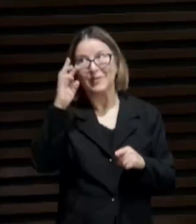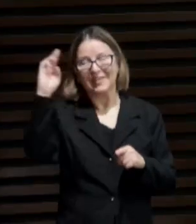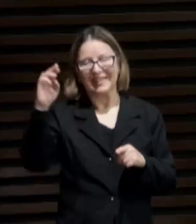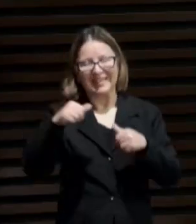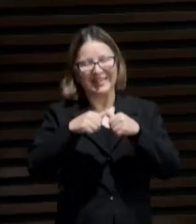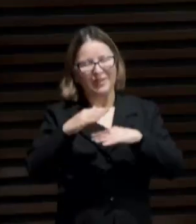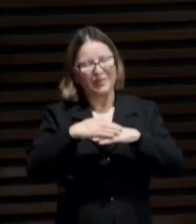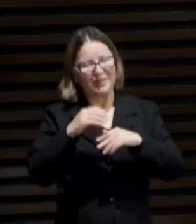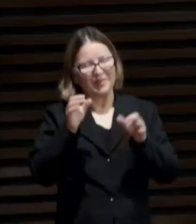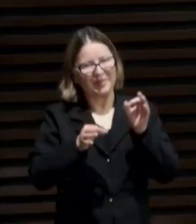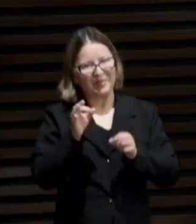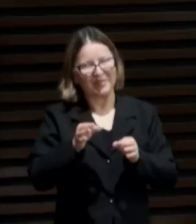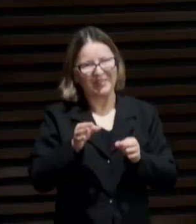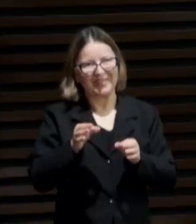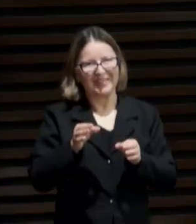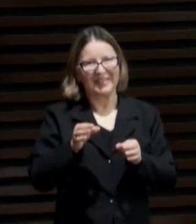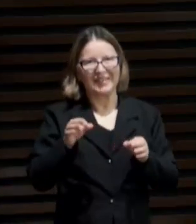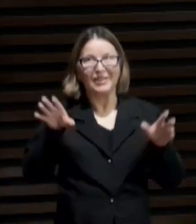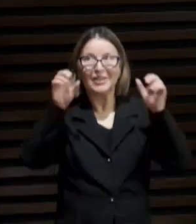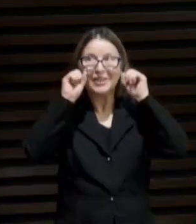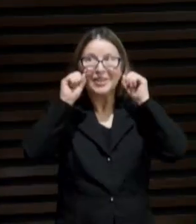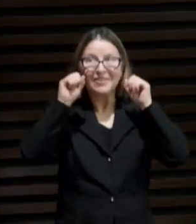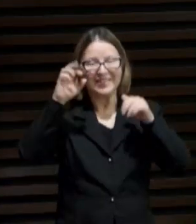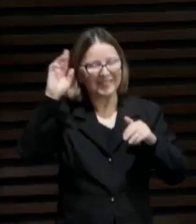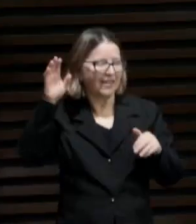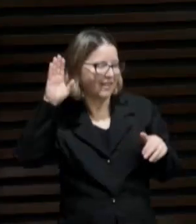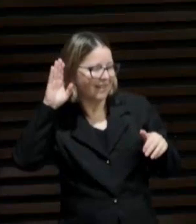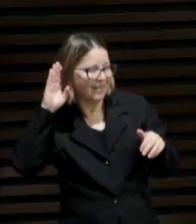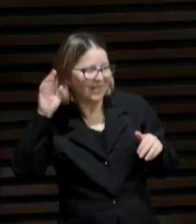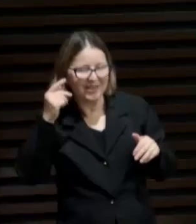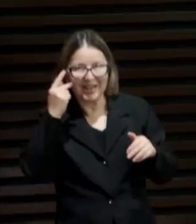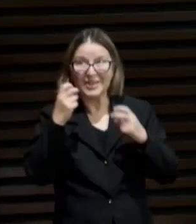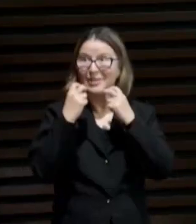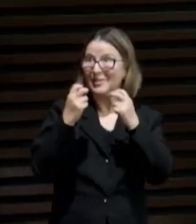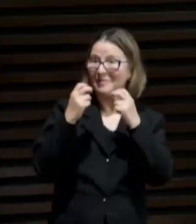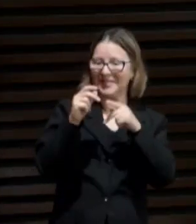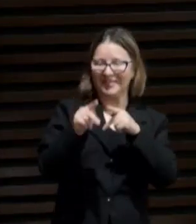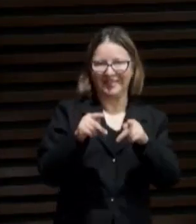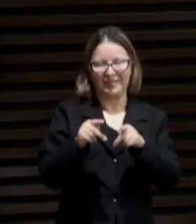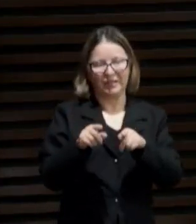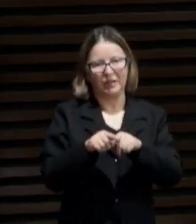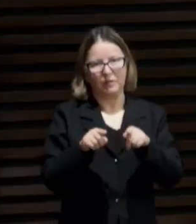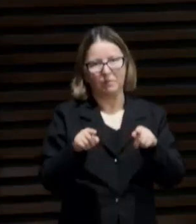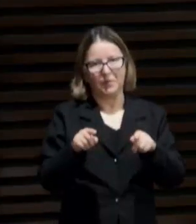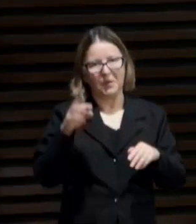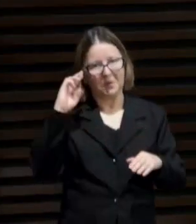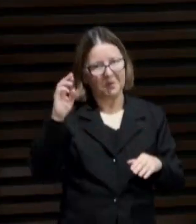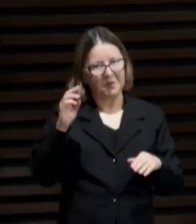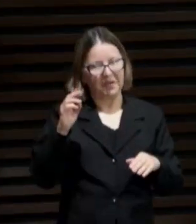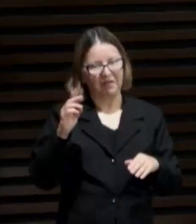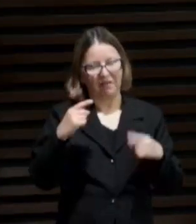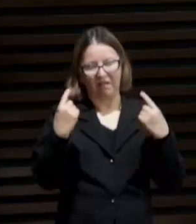seus ouvidos estão atentos às suas súplicas, mas o rosto do Senhor está contra aqueles que praticam